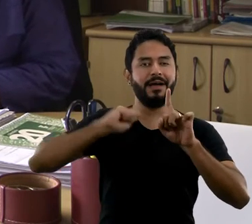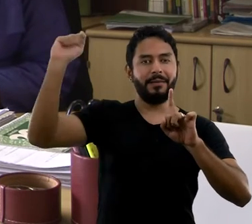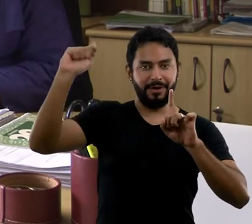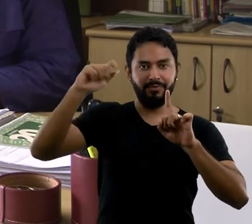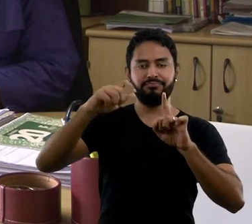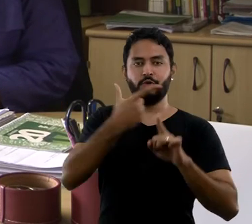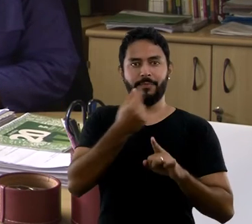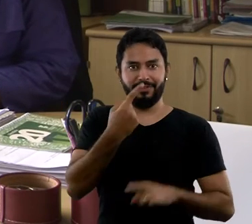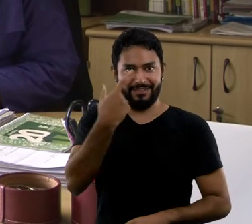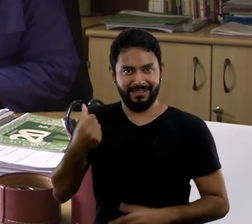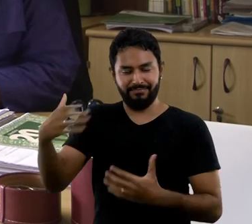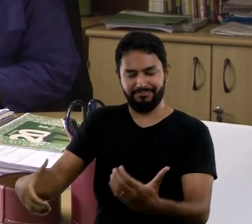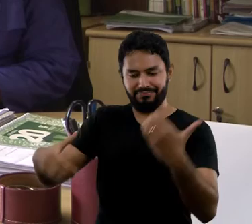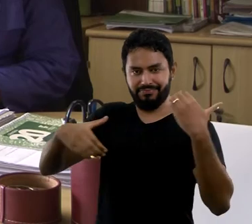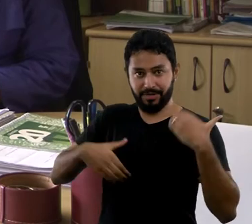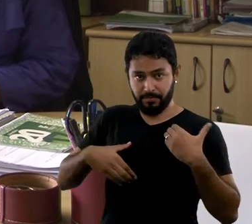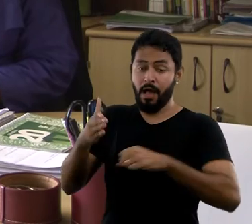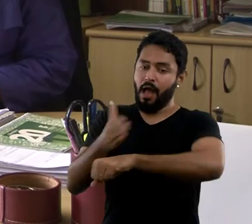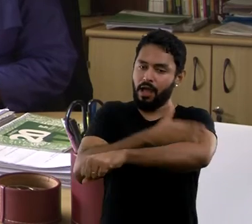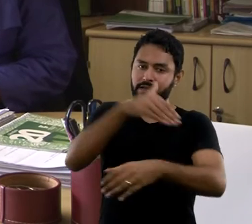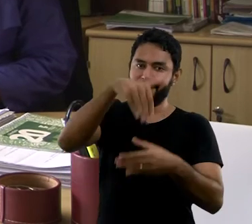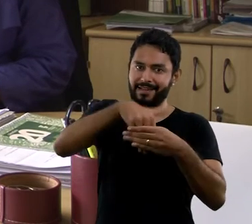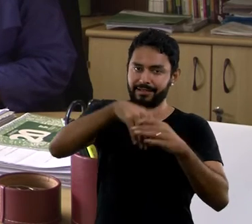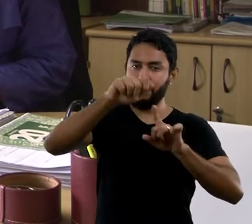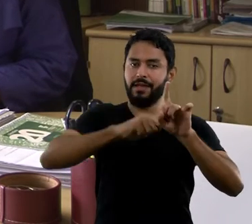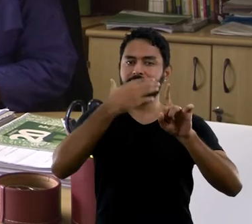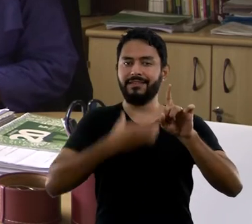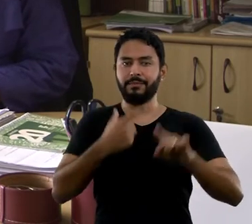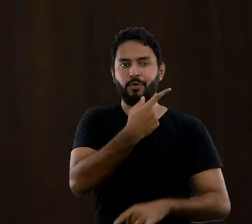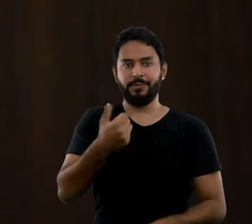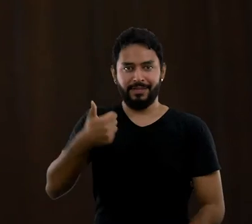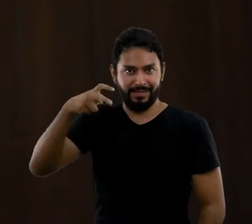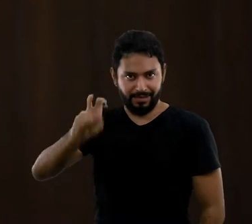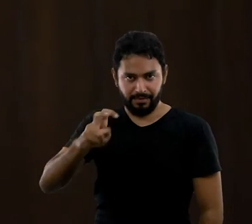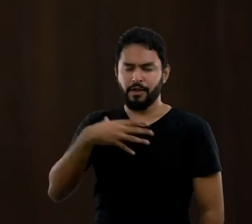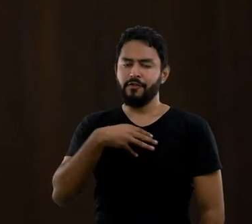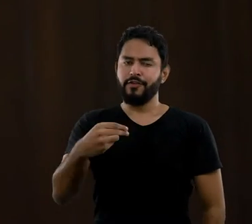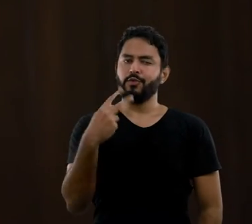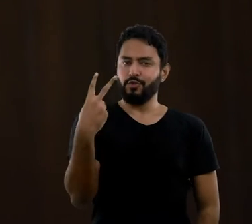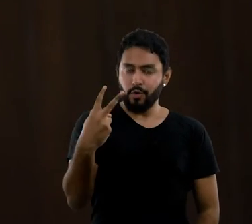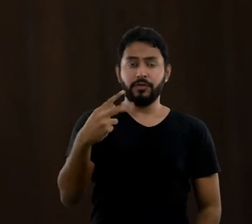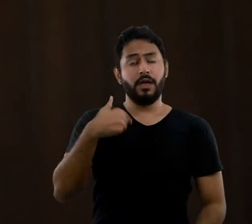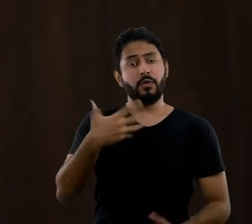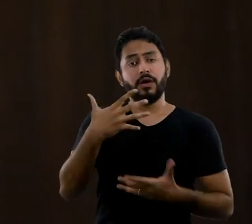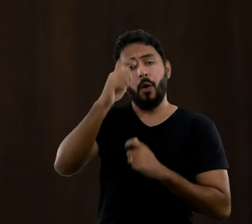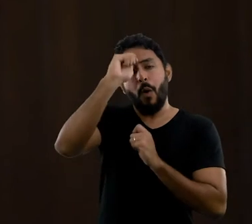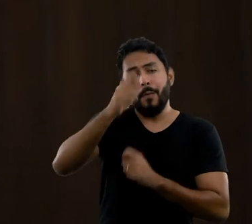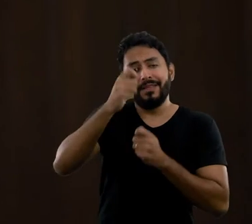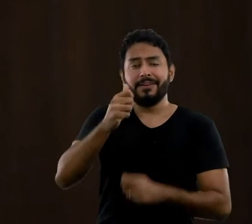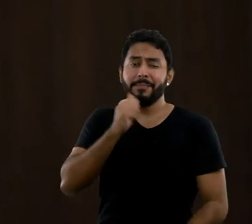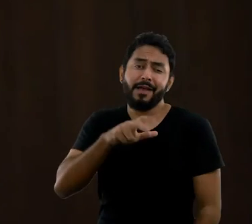2015. Eu tenho dois filhos e quero fazer uma homenagem neste vídeo à minha avó Anália Ribeiro, de quem eu herdei o nome,